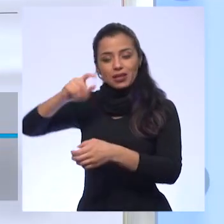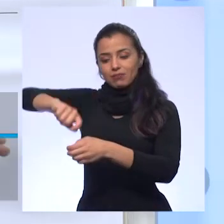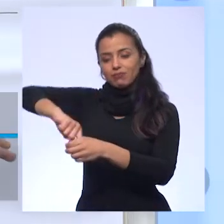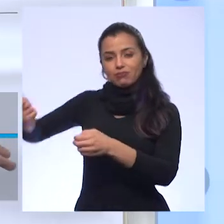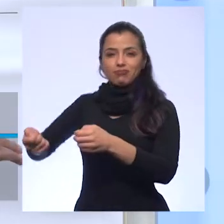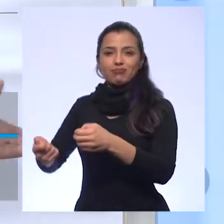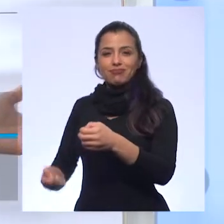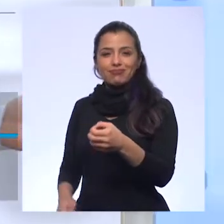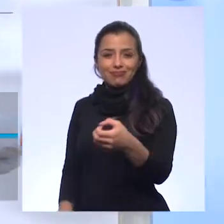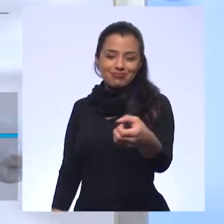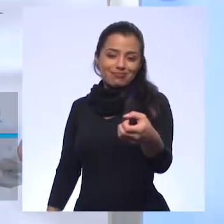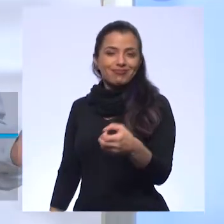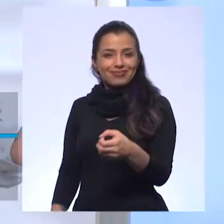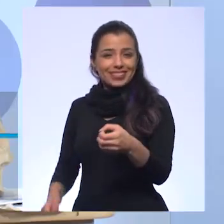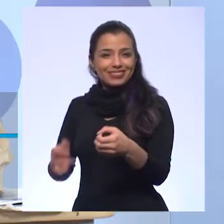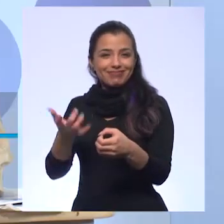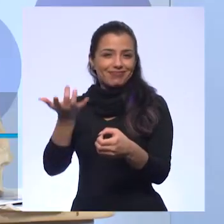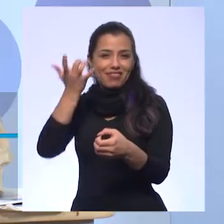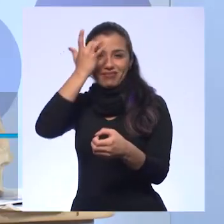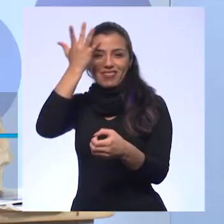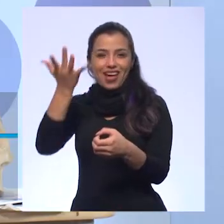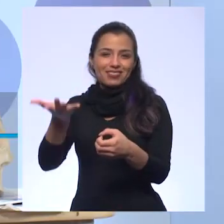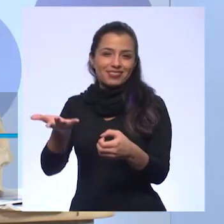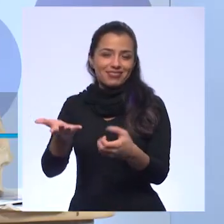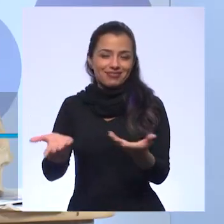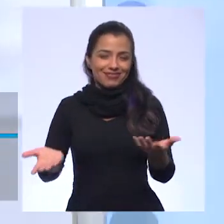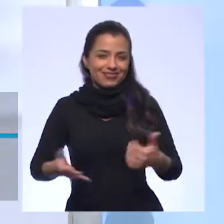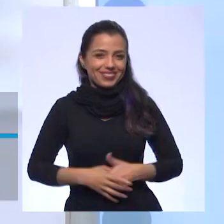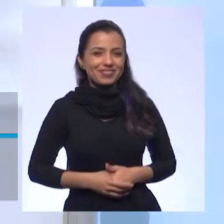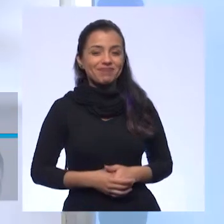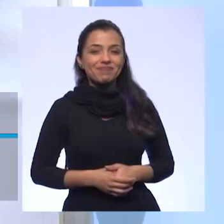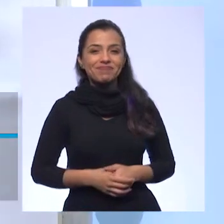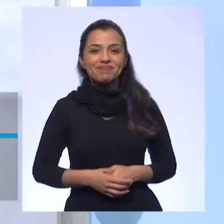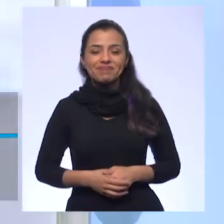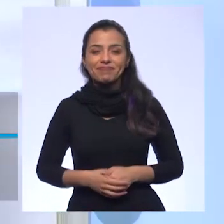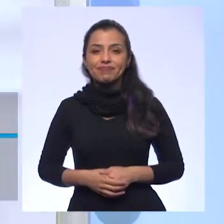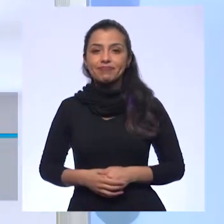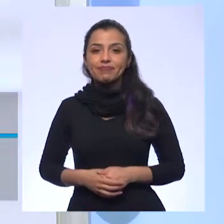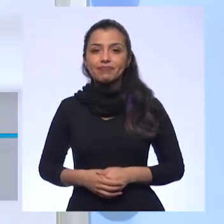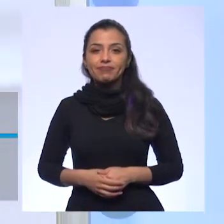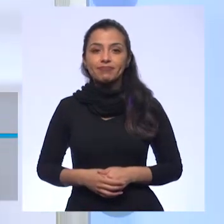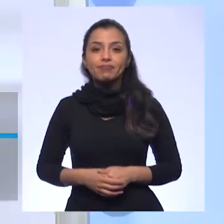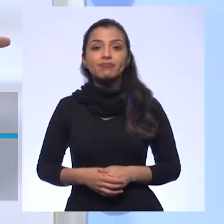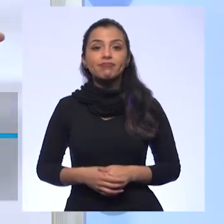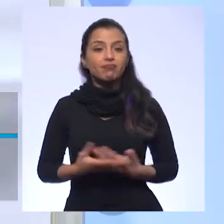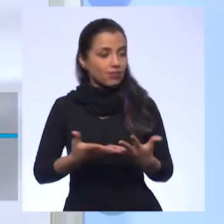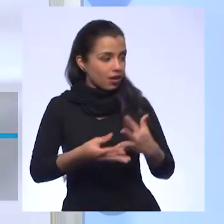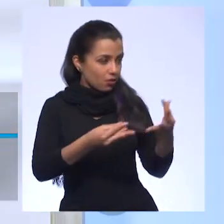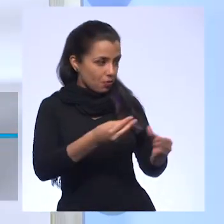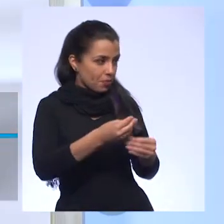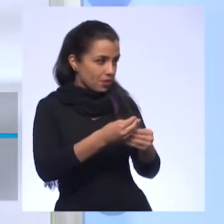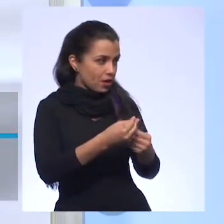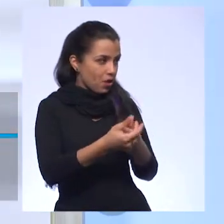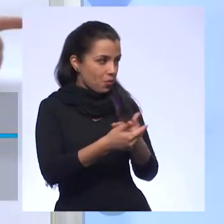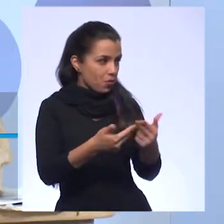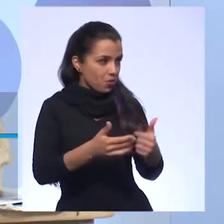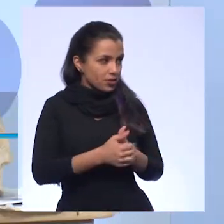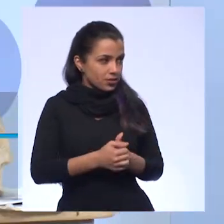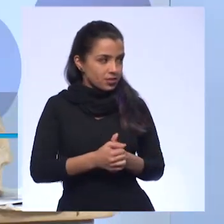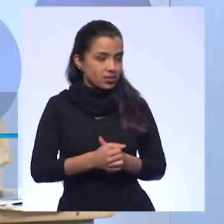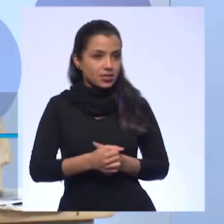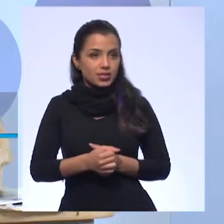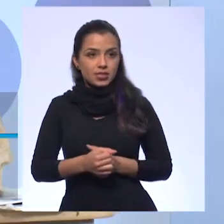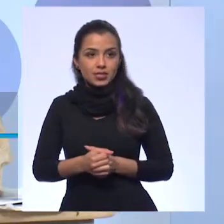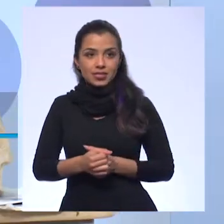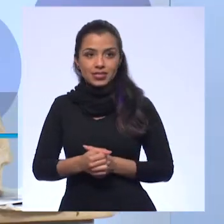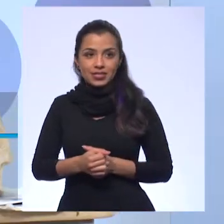Daqui a pouco o cara está abrindo lata com a boca, né? Pelo amor de Deus. Bom, quer fazer mais alguma observação, professor? Não, Além por enquanto da é isso,